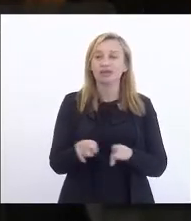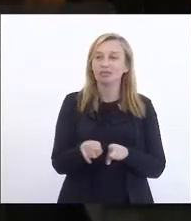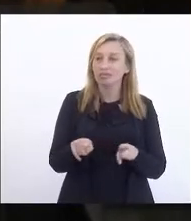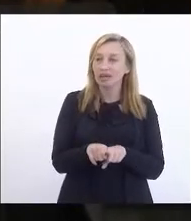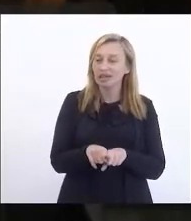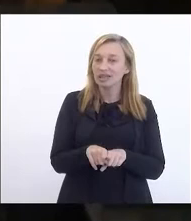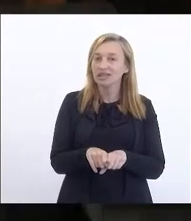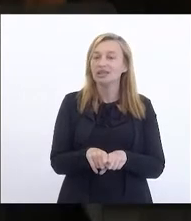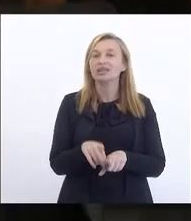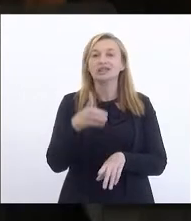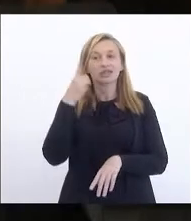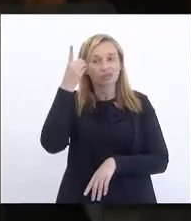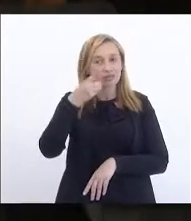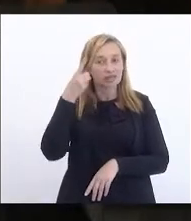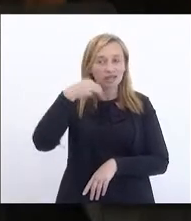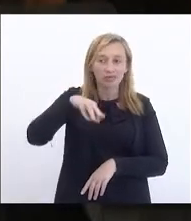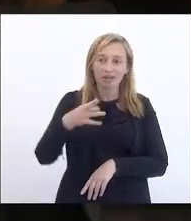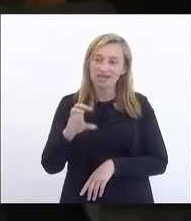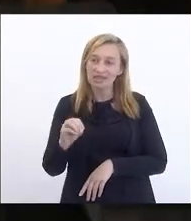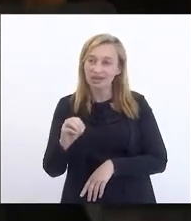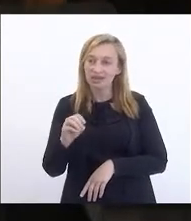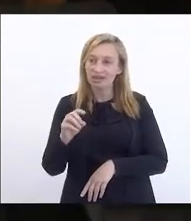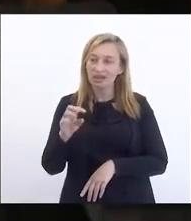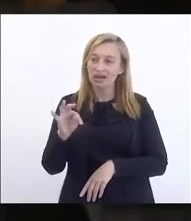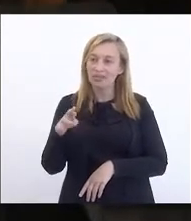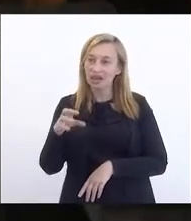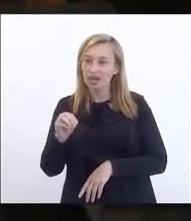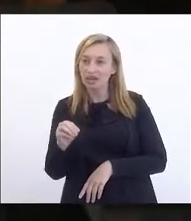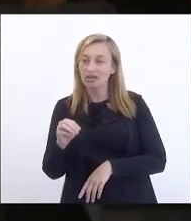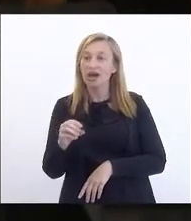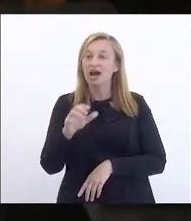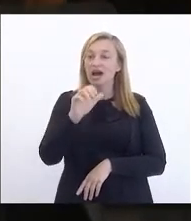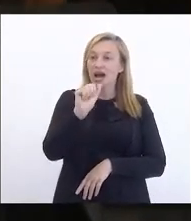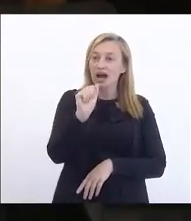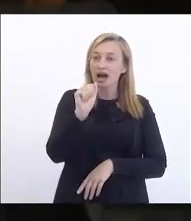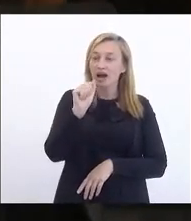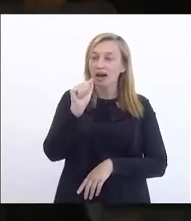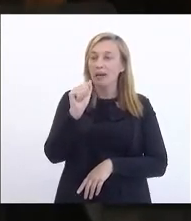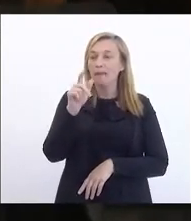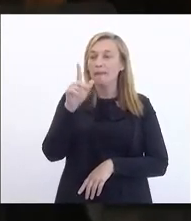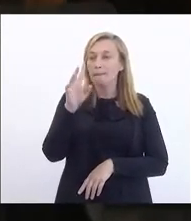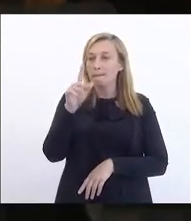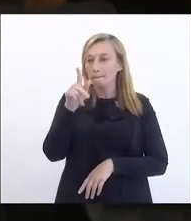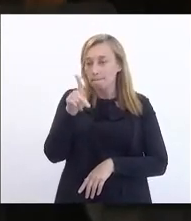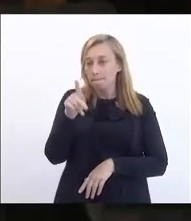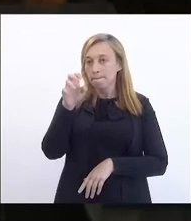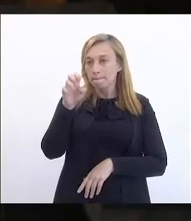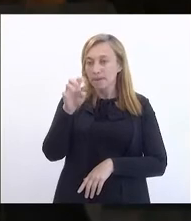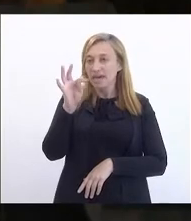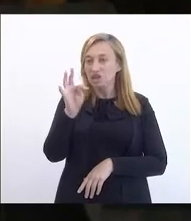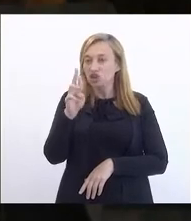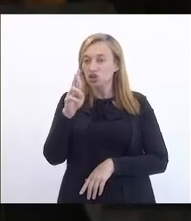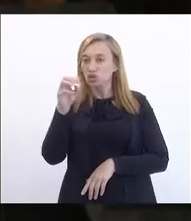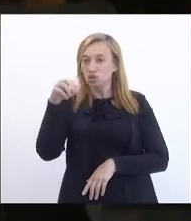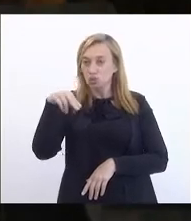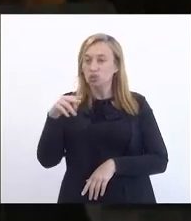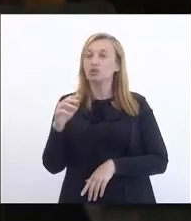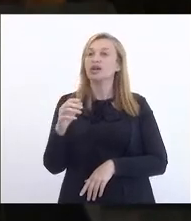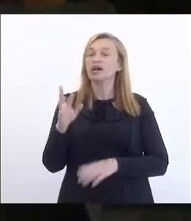deputado Marcelo Cabelereiro, da ONPETRO, representando, já que é a sua origem,